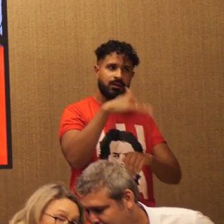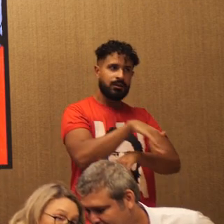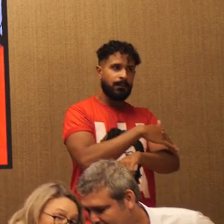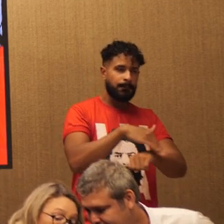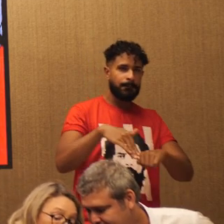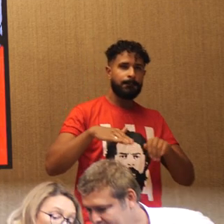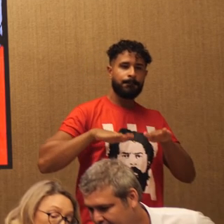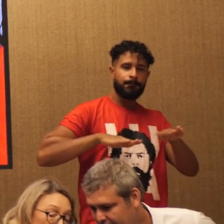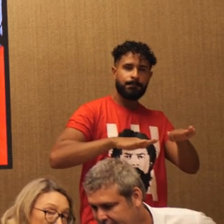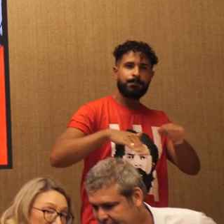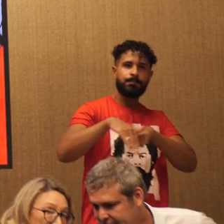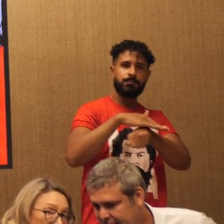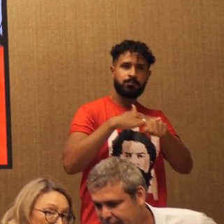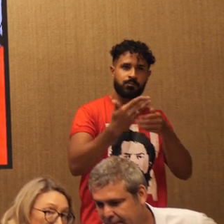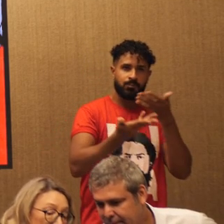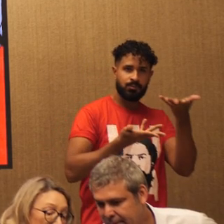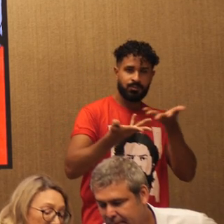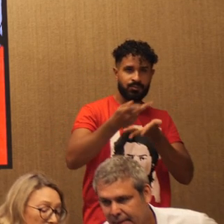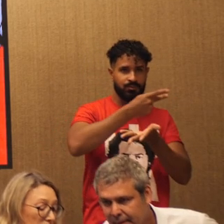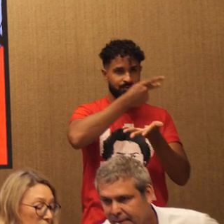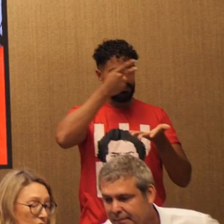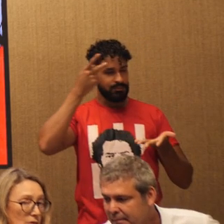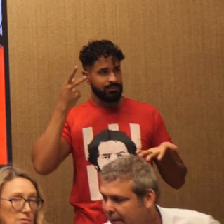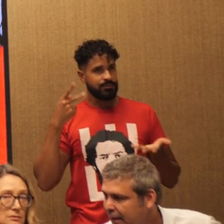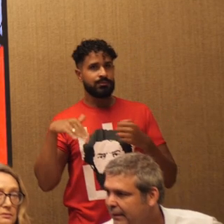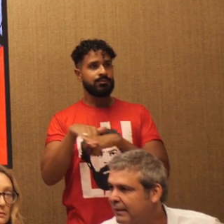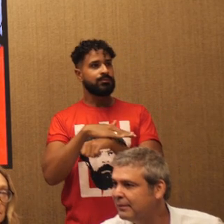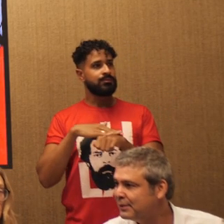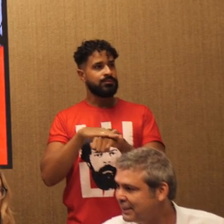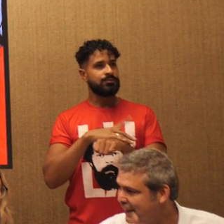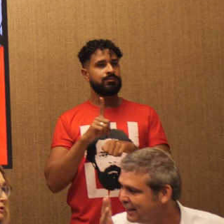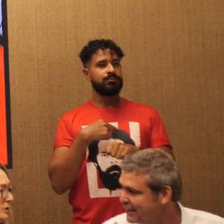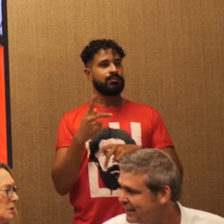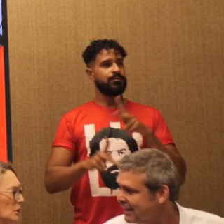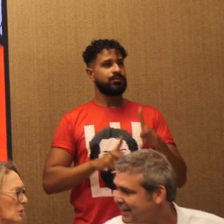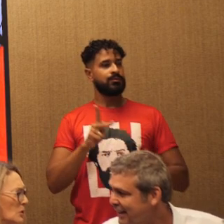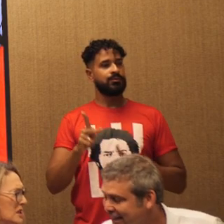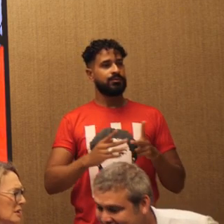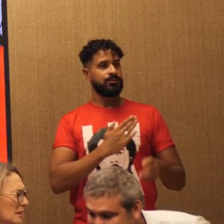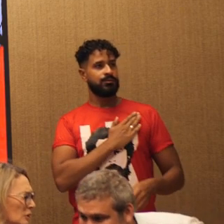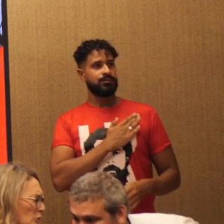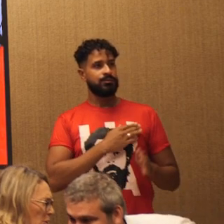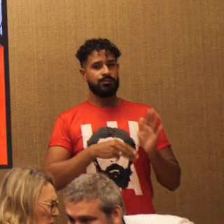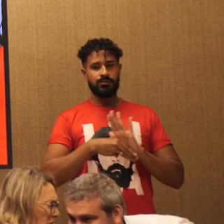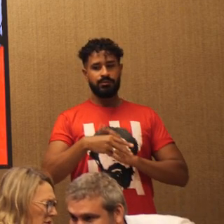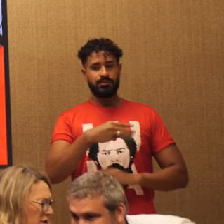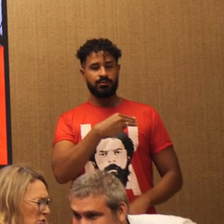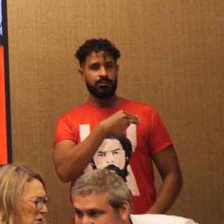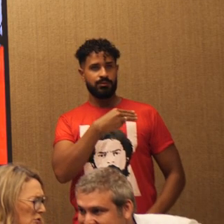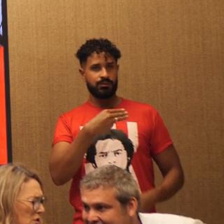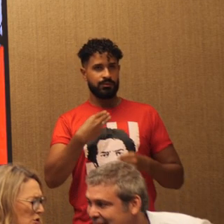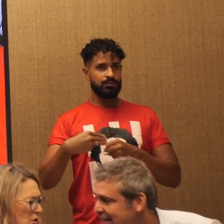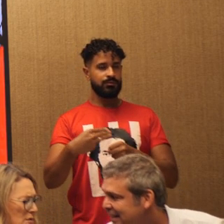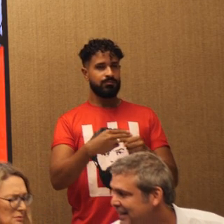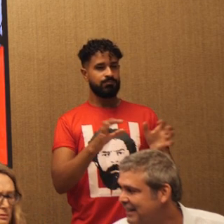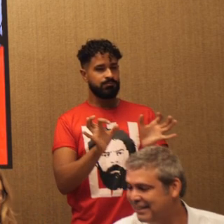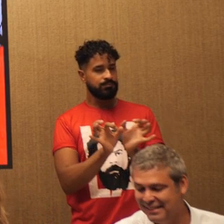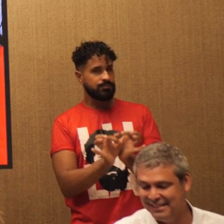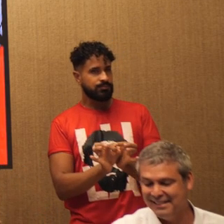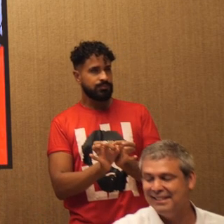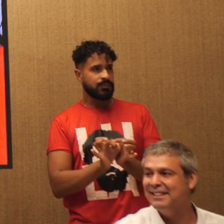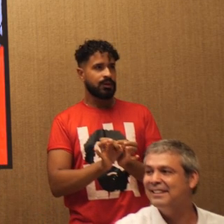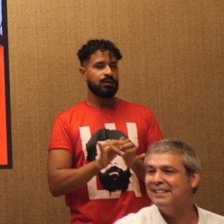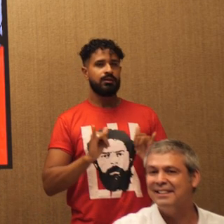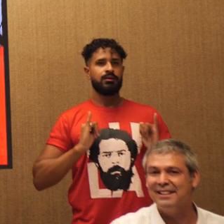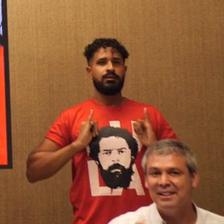rural, converse com a nossa gente, converse com o nosso povo. Companheiros dos municípios pequenos, não